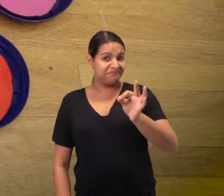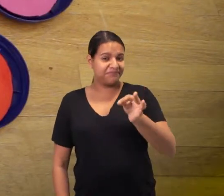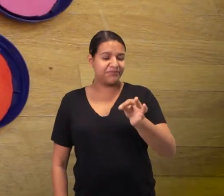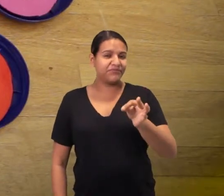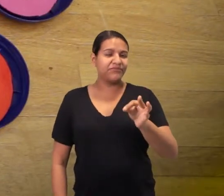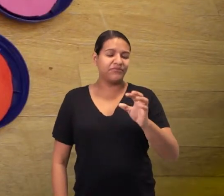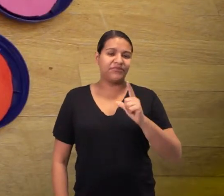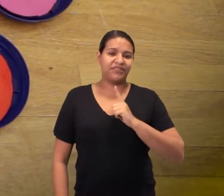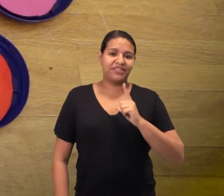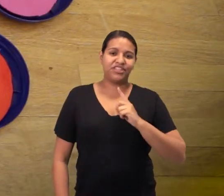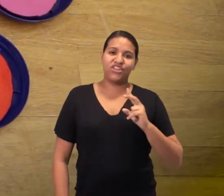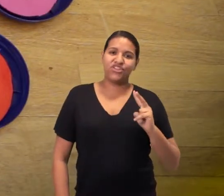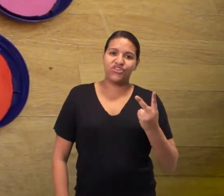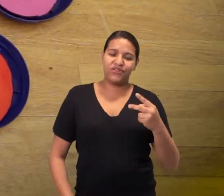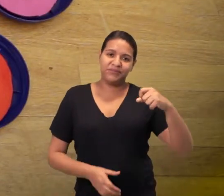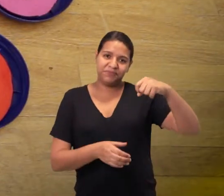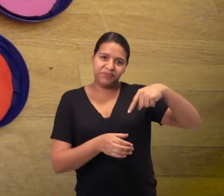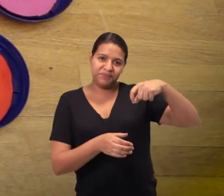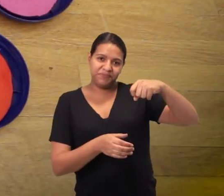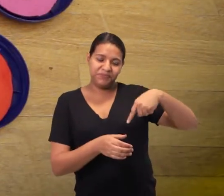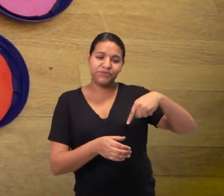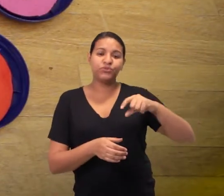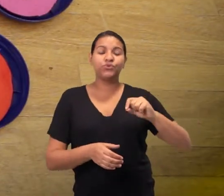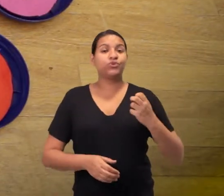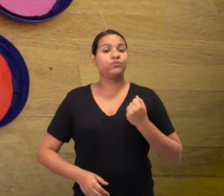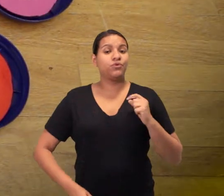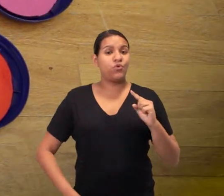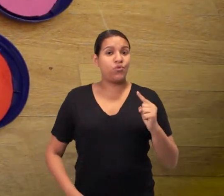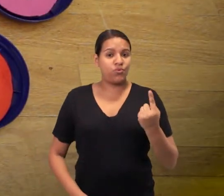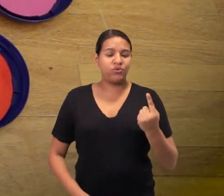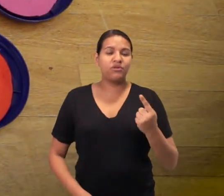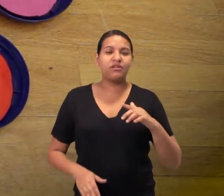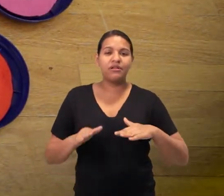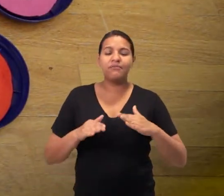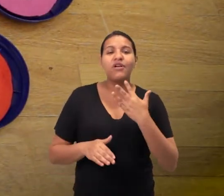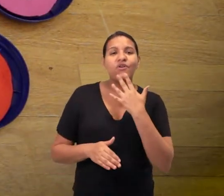Muito bem. 2 grãos na tampinha de número 1.